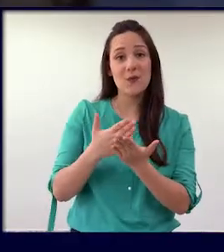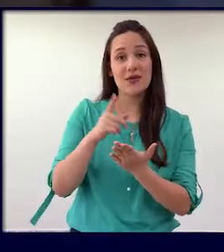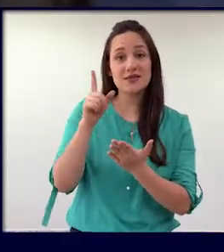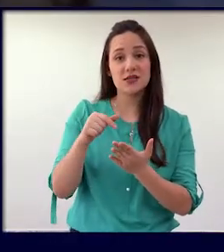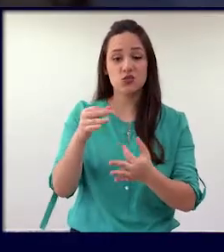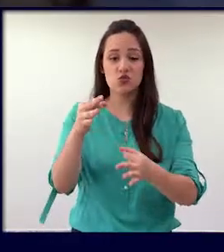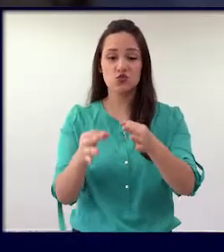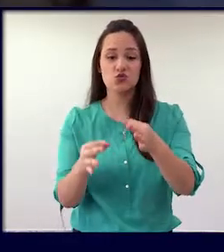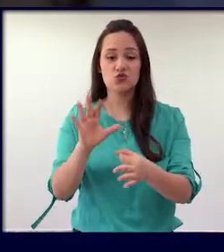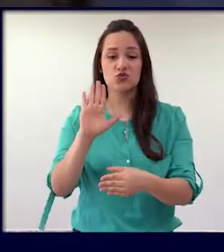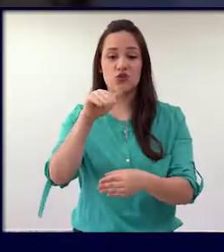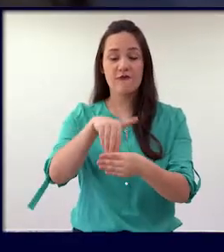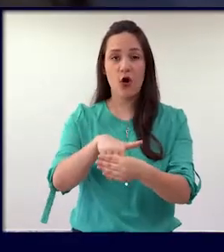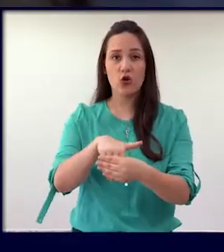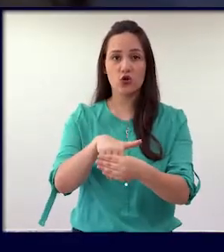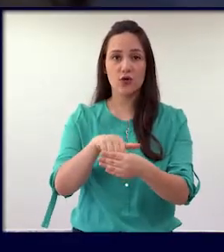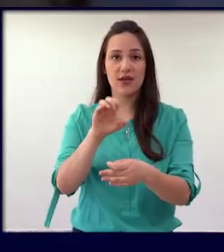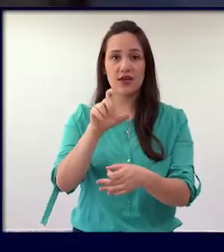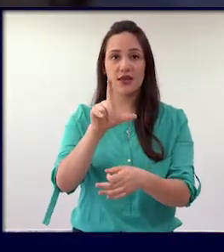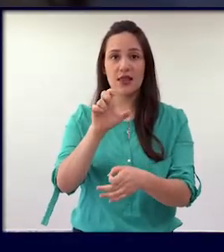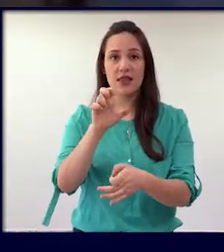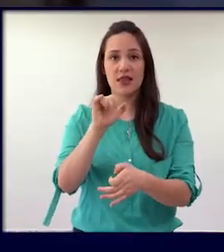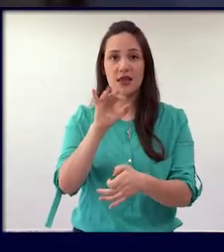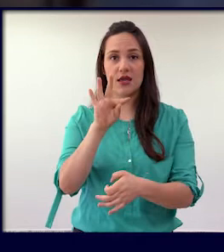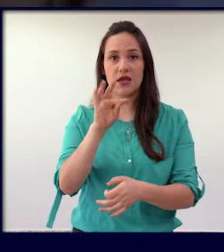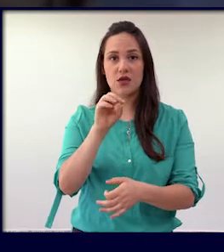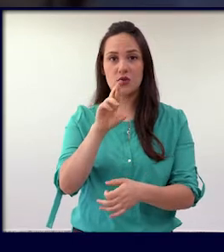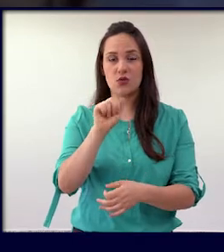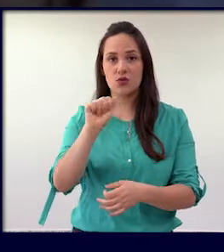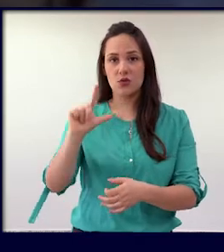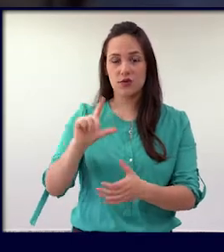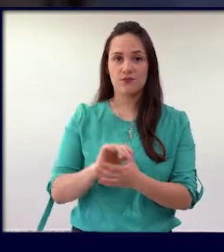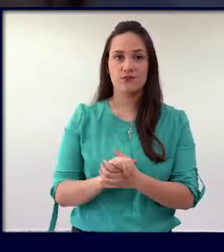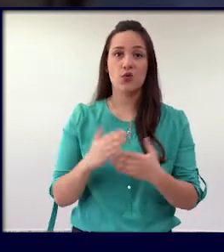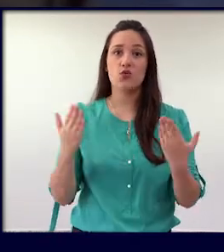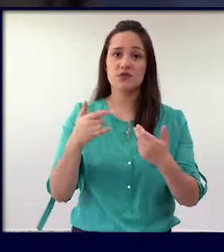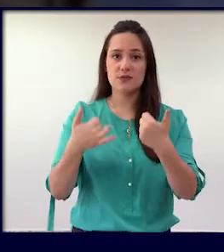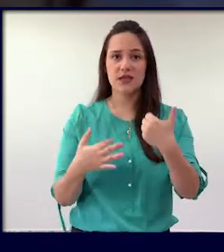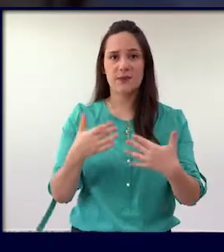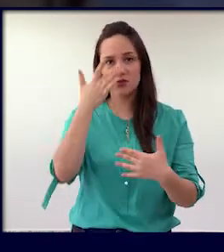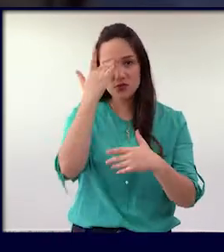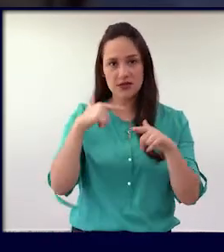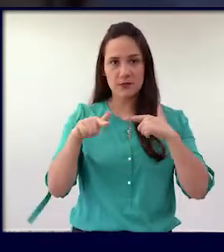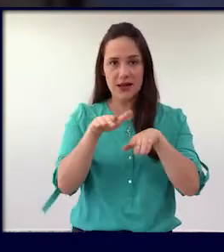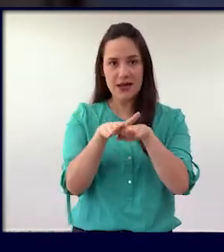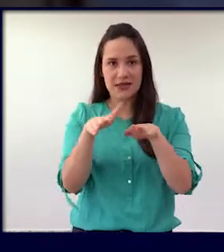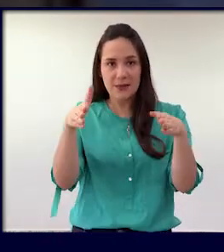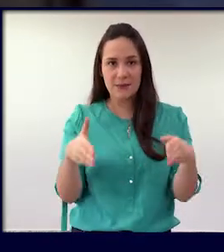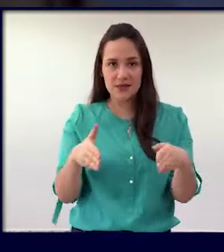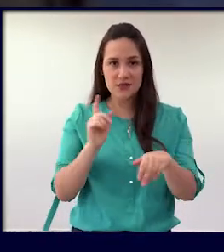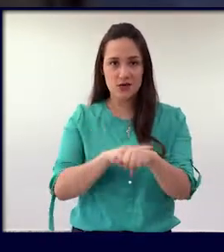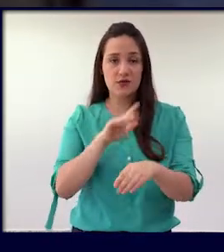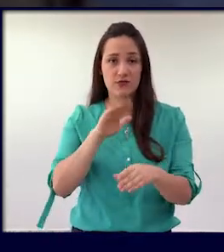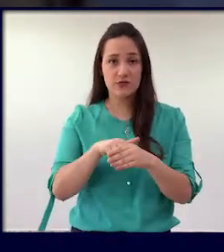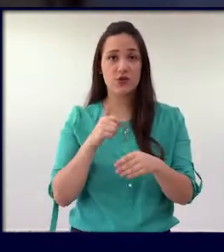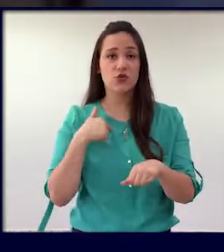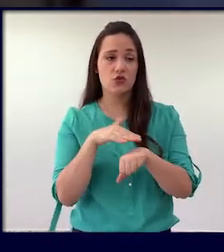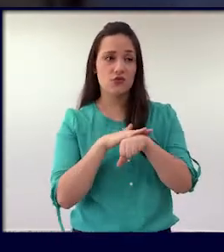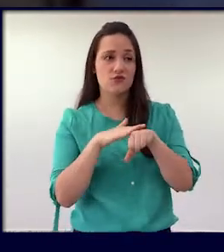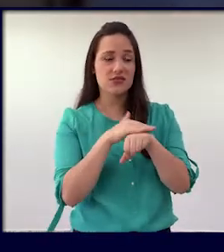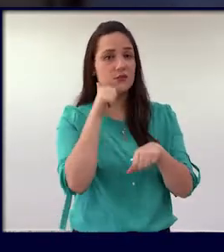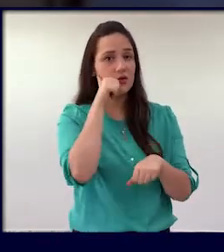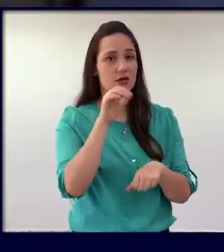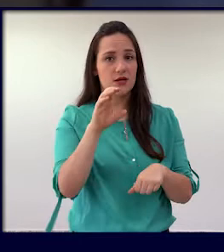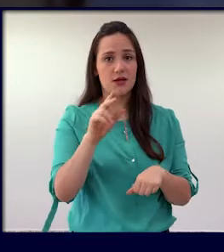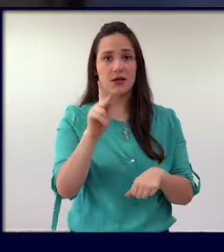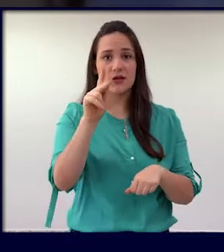Olá, está no ar mais uma edição do Justiça Eleitoral em Foco. O programa de hoje vai falar sobre mesários. Eu sou Alexander Vieira e estarei conversando com a Kátia